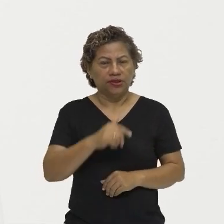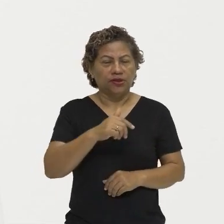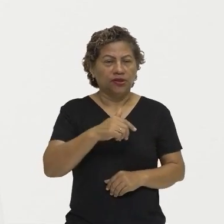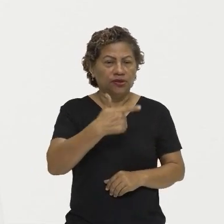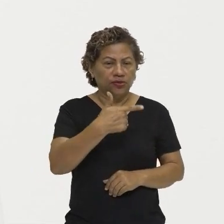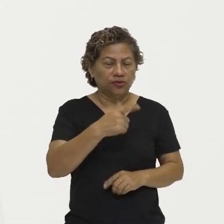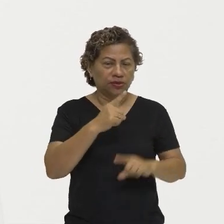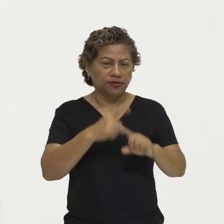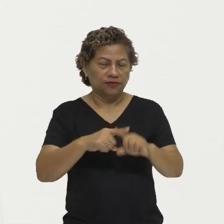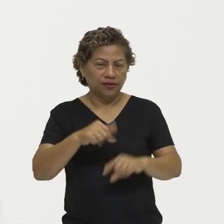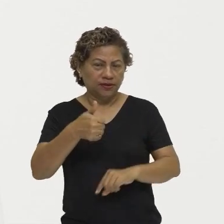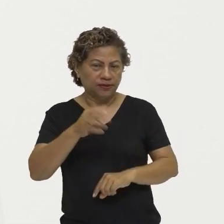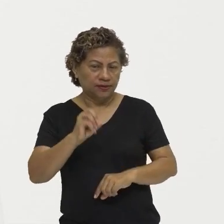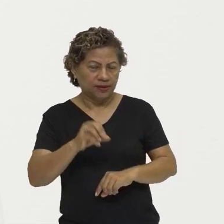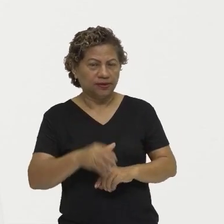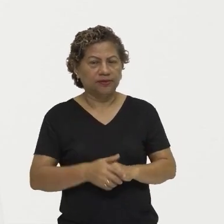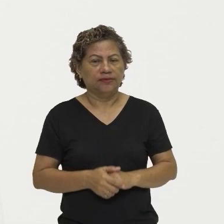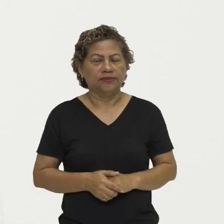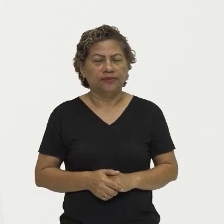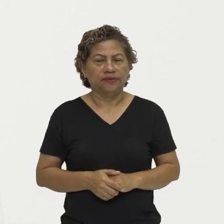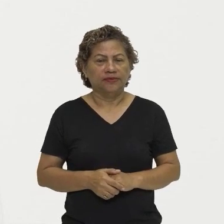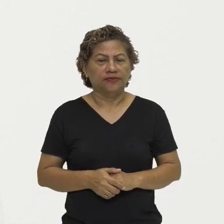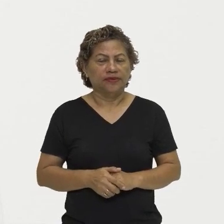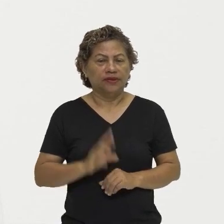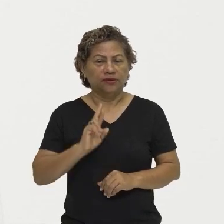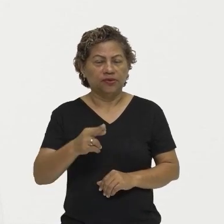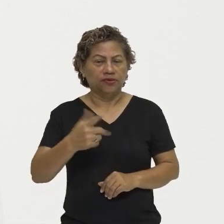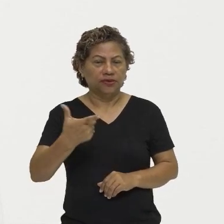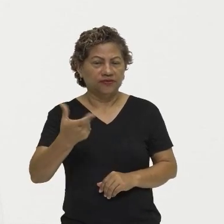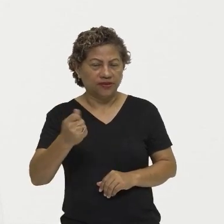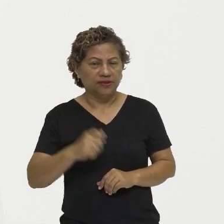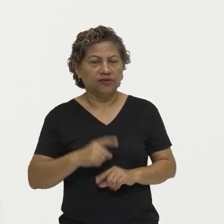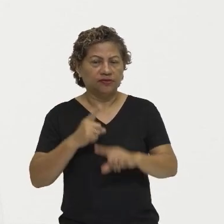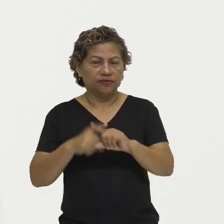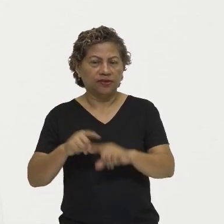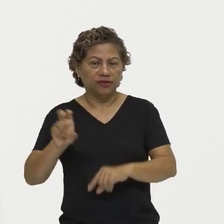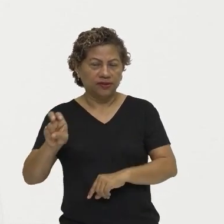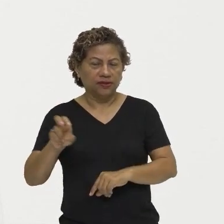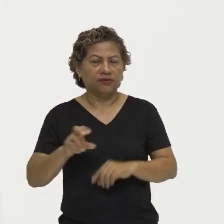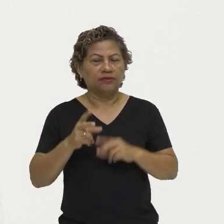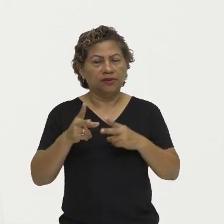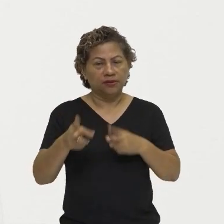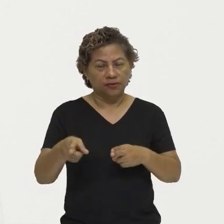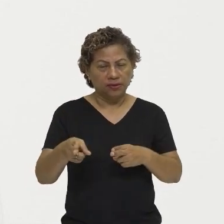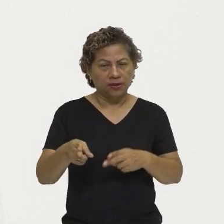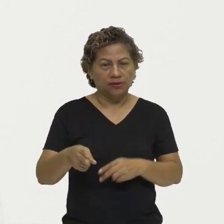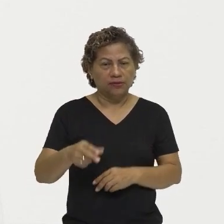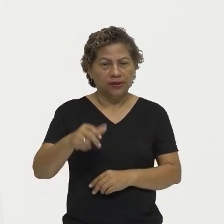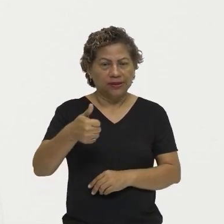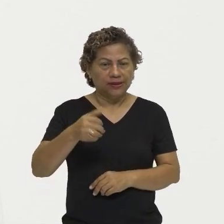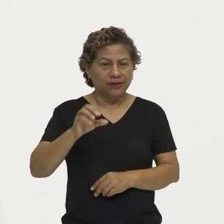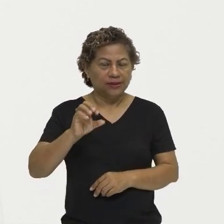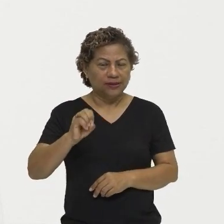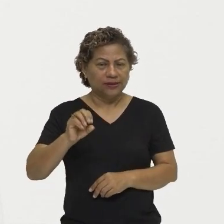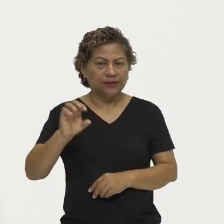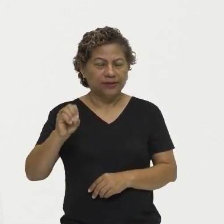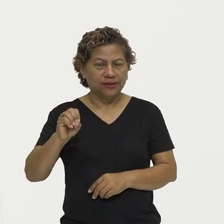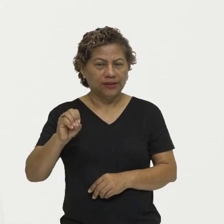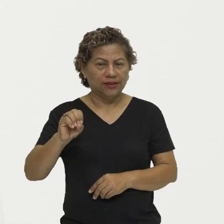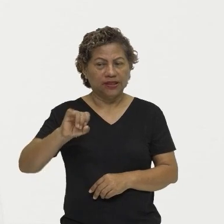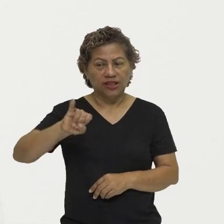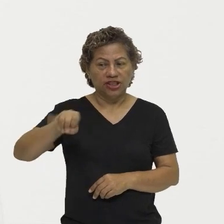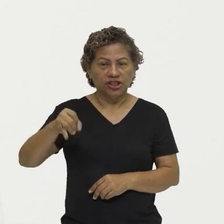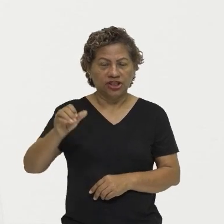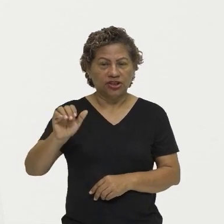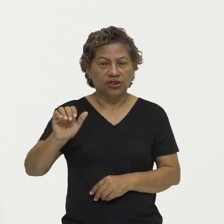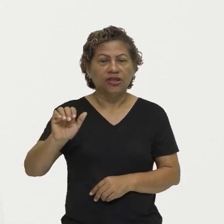vezes 10, dá 20, vezes 5 é igual a 100 joules